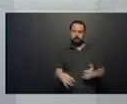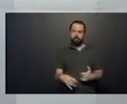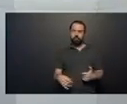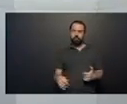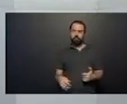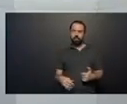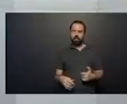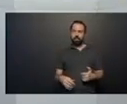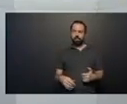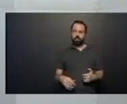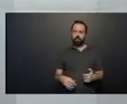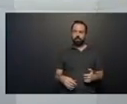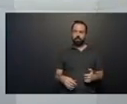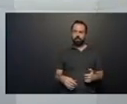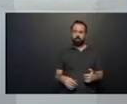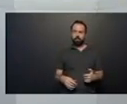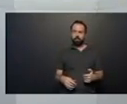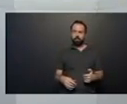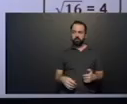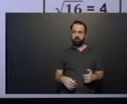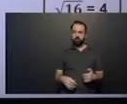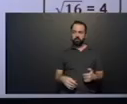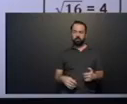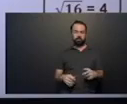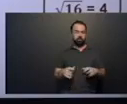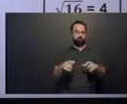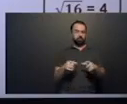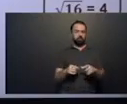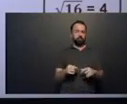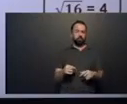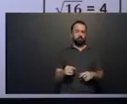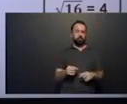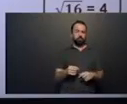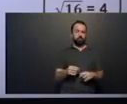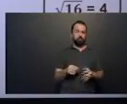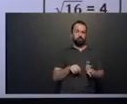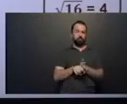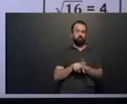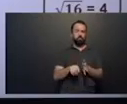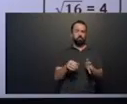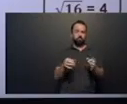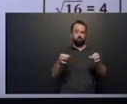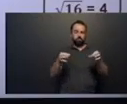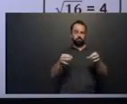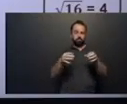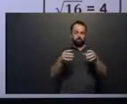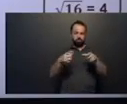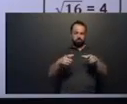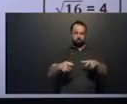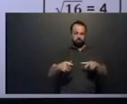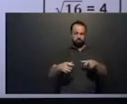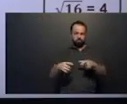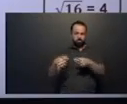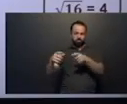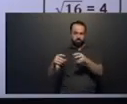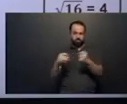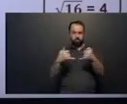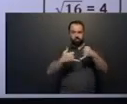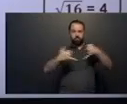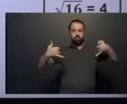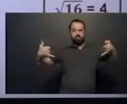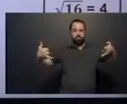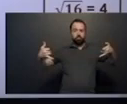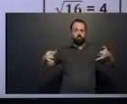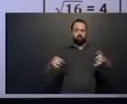também, pediu-se a localização do raiz de 5, marcou na reta numérica alguns números,